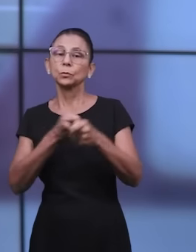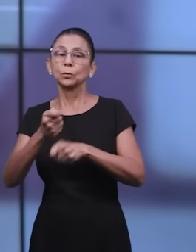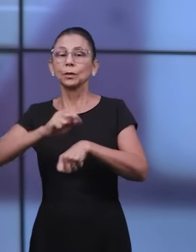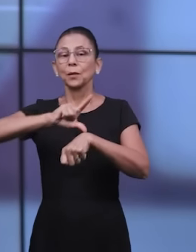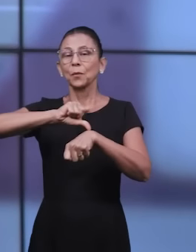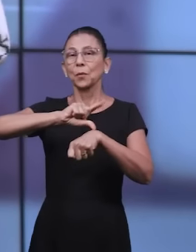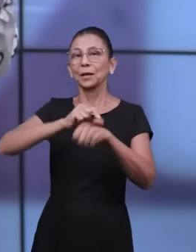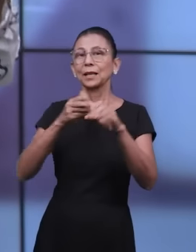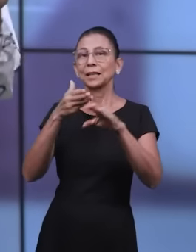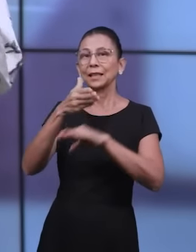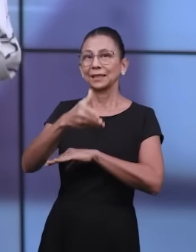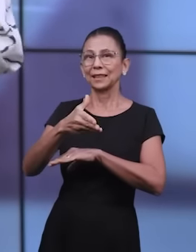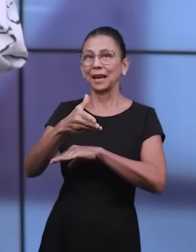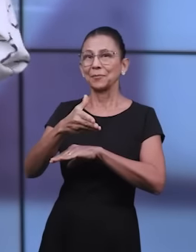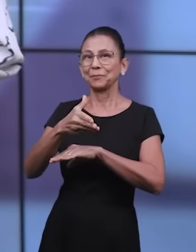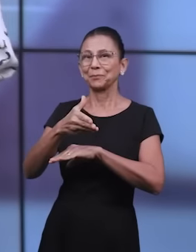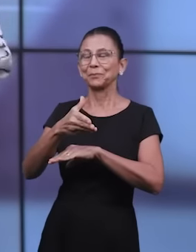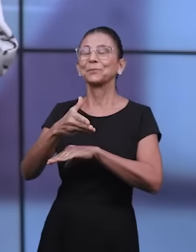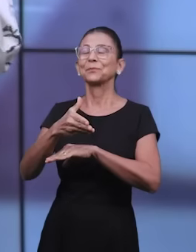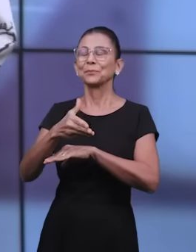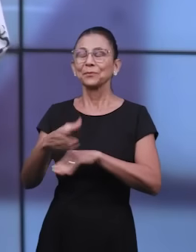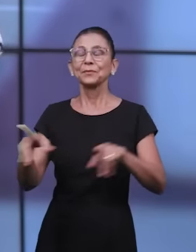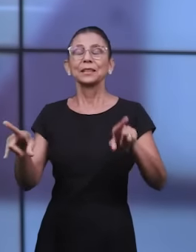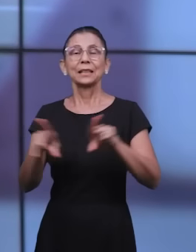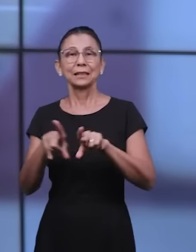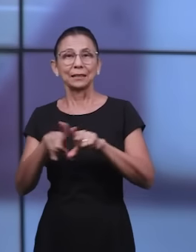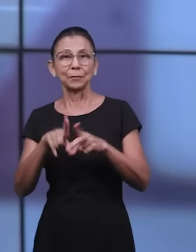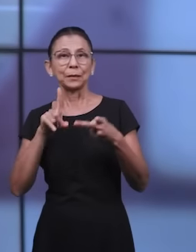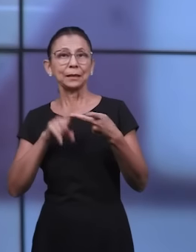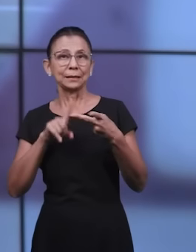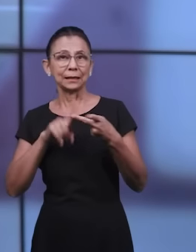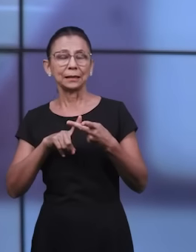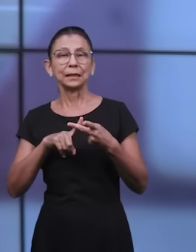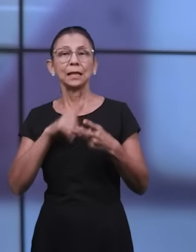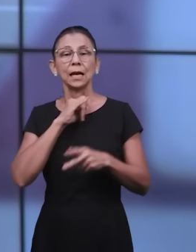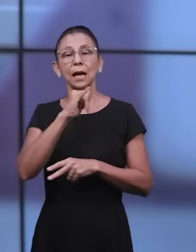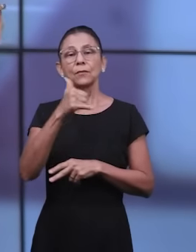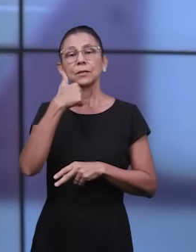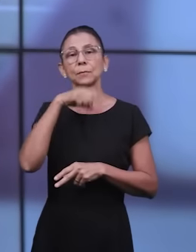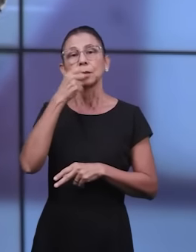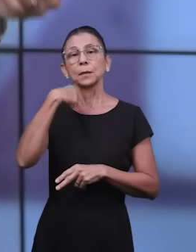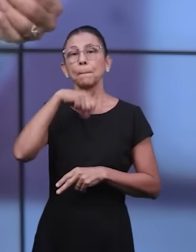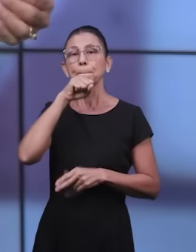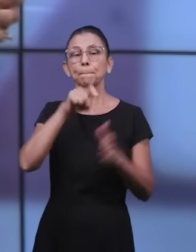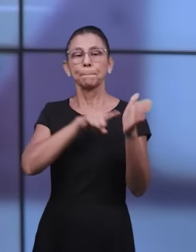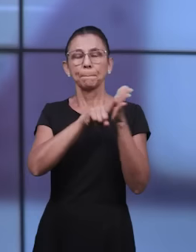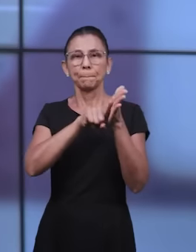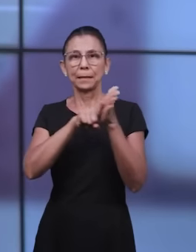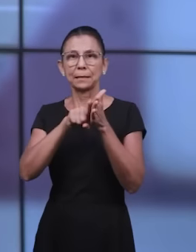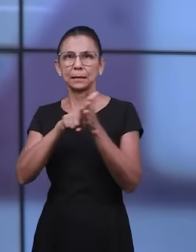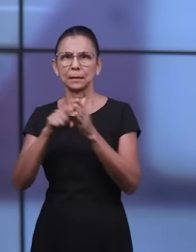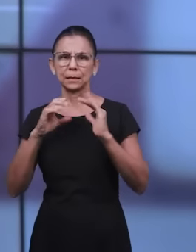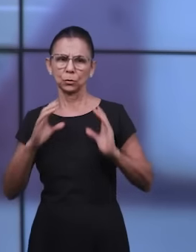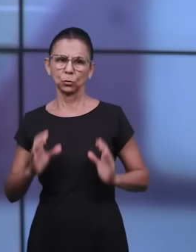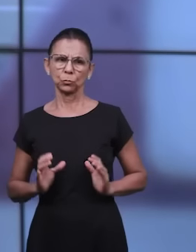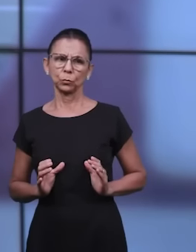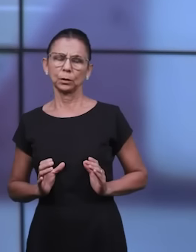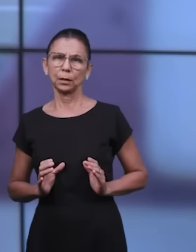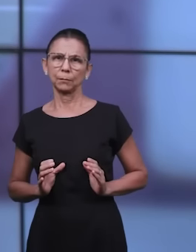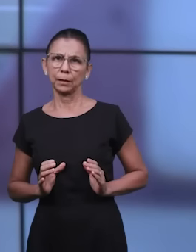podem ter acesso nos aplicativos do celular. E ele também fornece aos pais informações sobre pesquisas e os